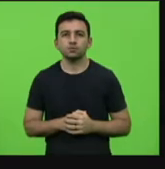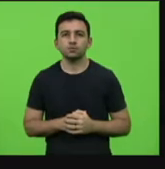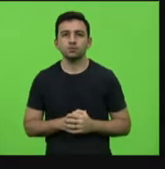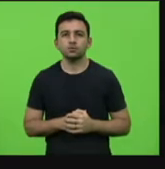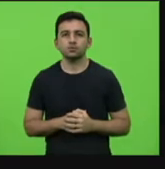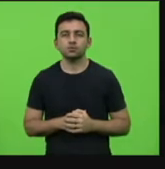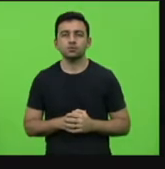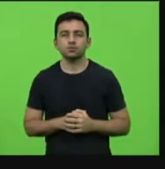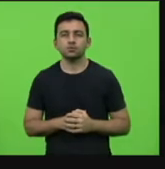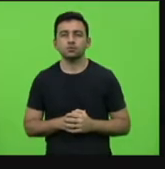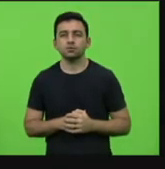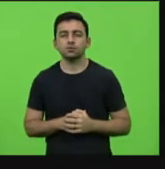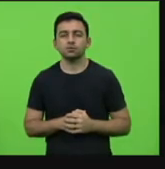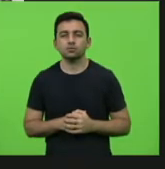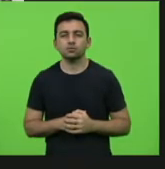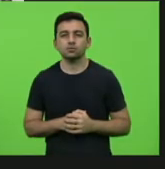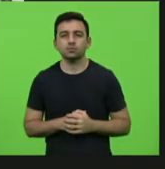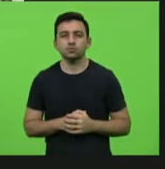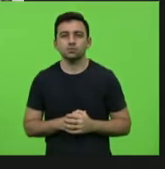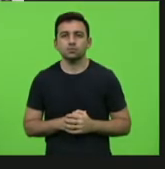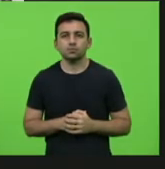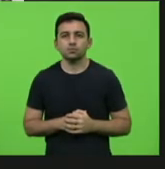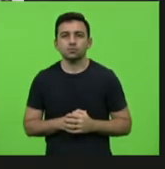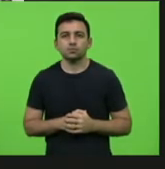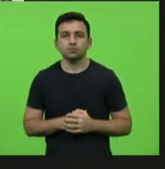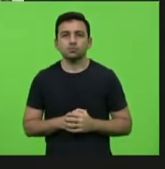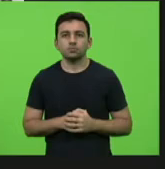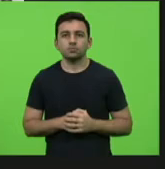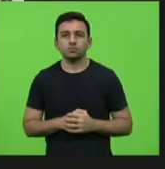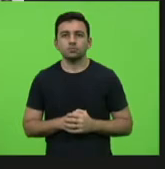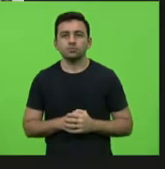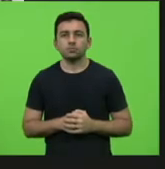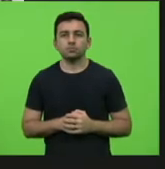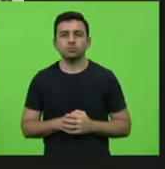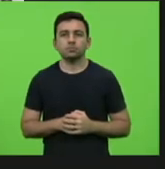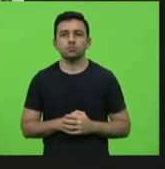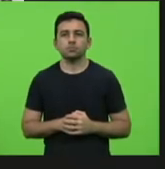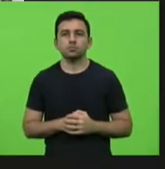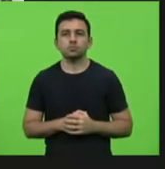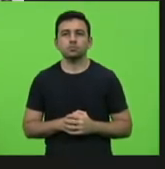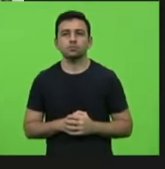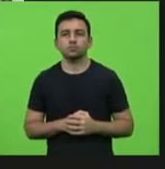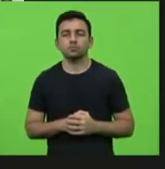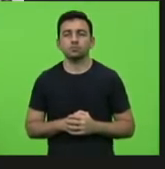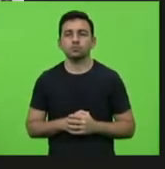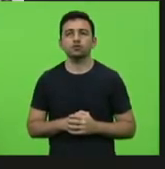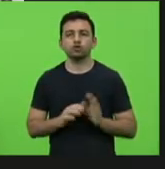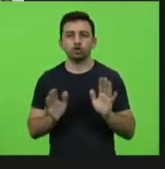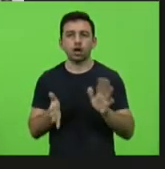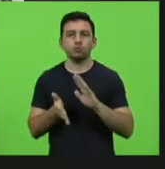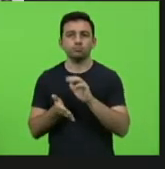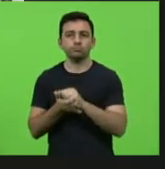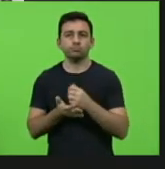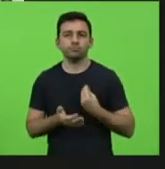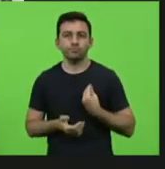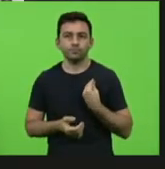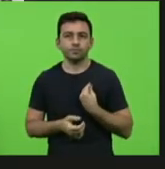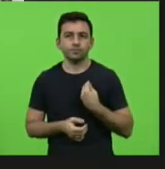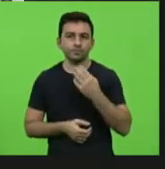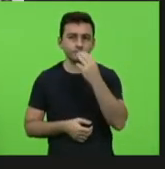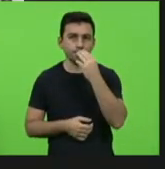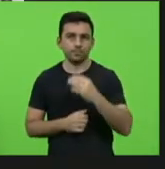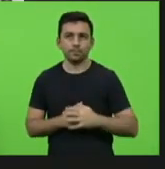Presente, deputado Mauro. Estava com o meu fone desligado aqui. Ok, já registramos sua presença, deputado Sopels.